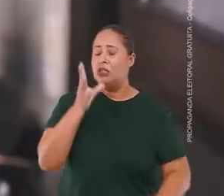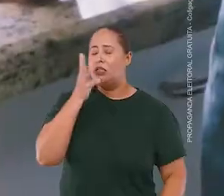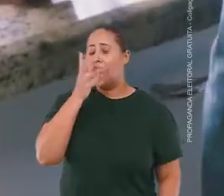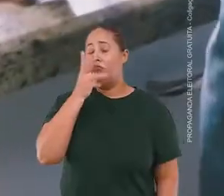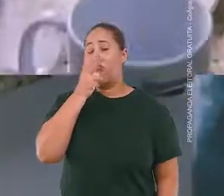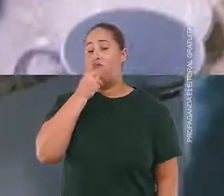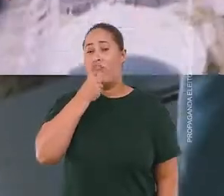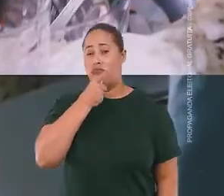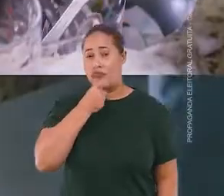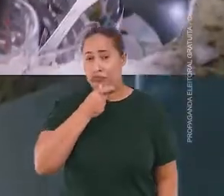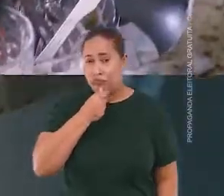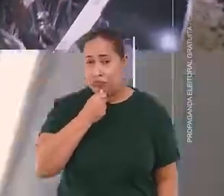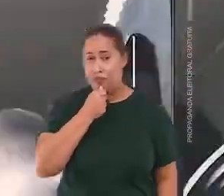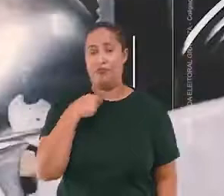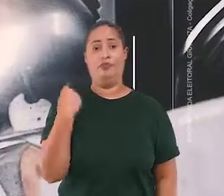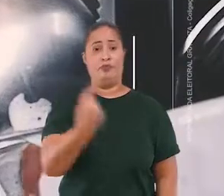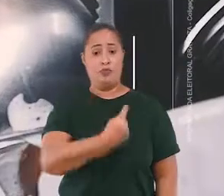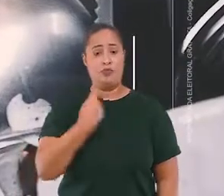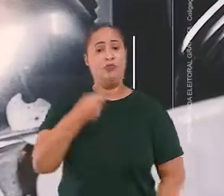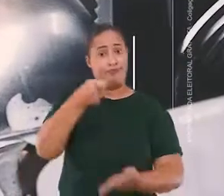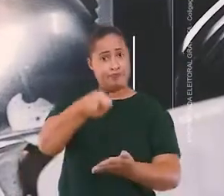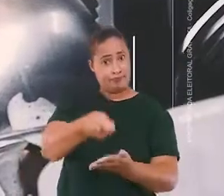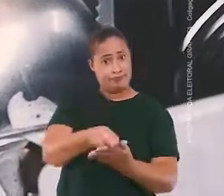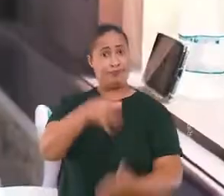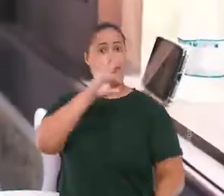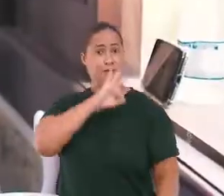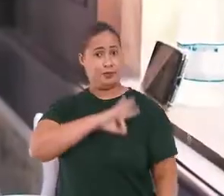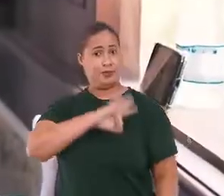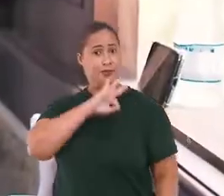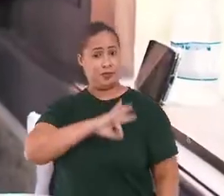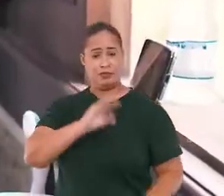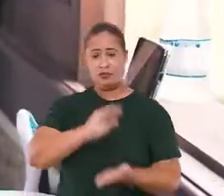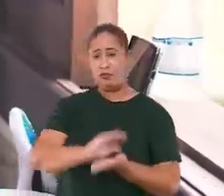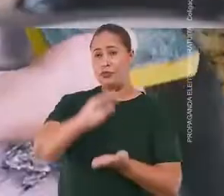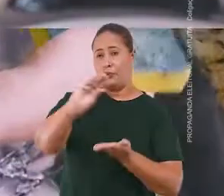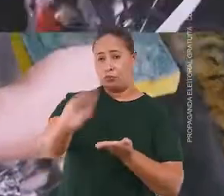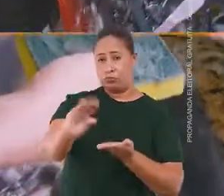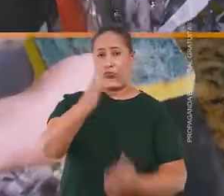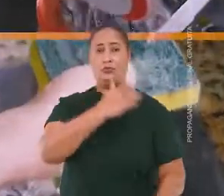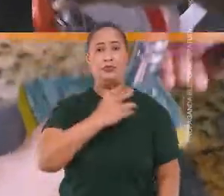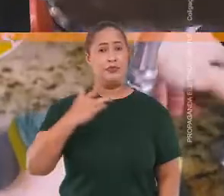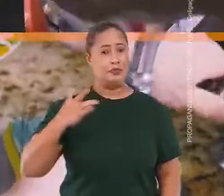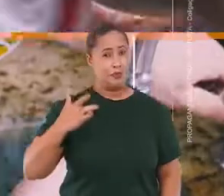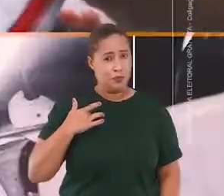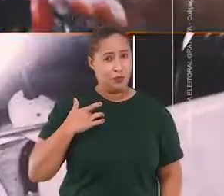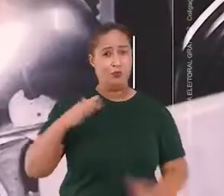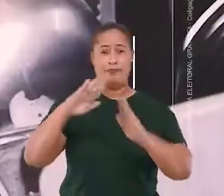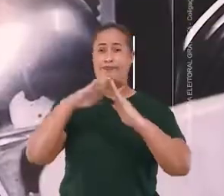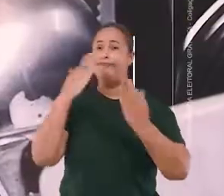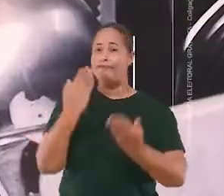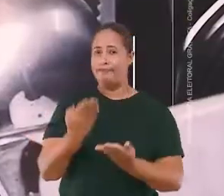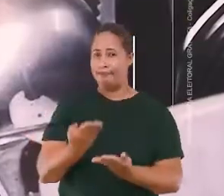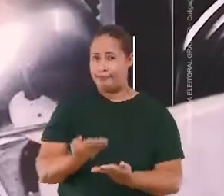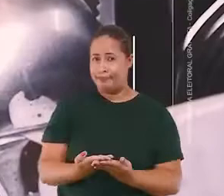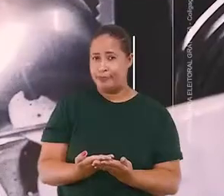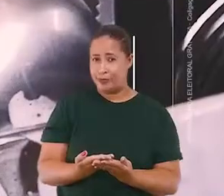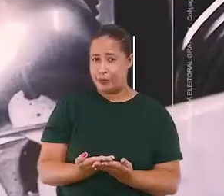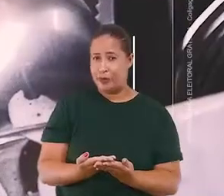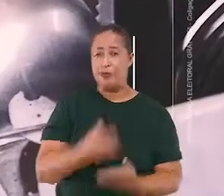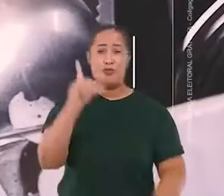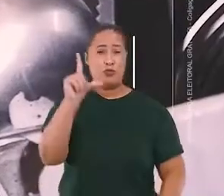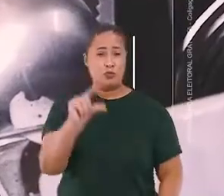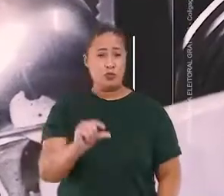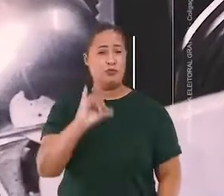arrumar leva tempo. Nós colocamos o salário em dia, investimos em saúde, em